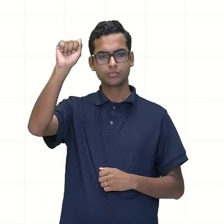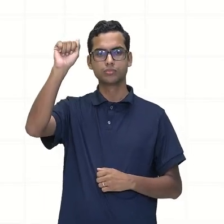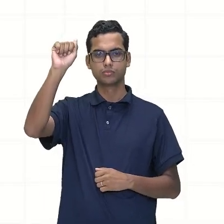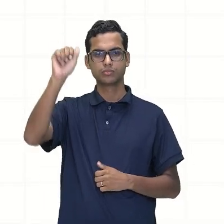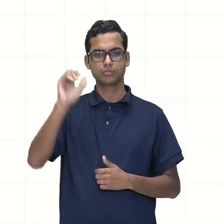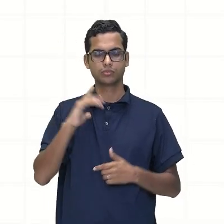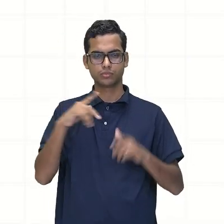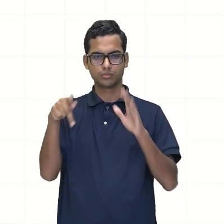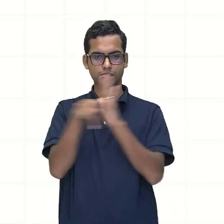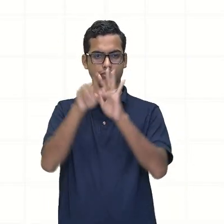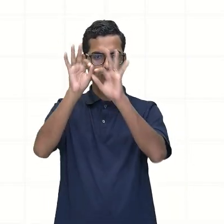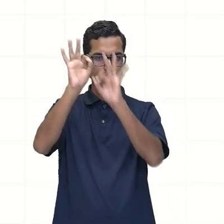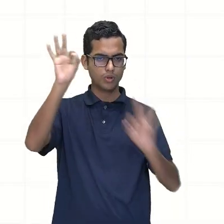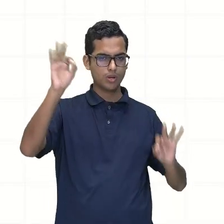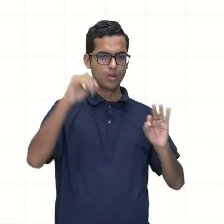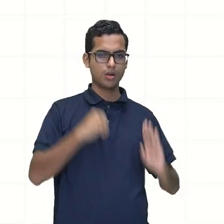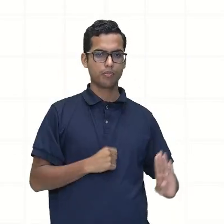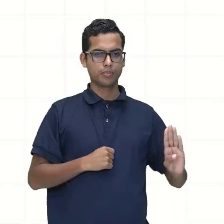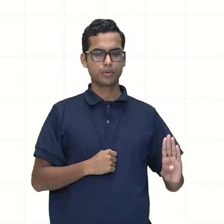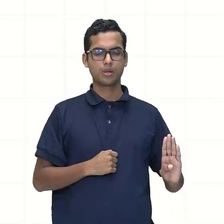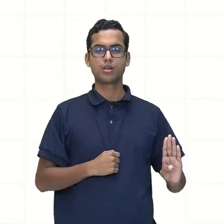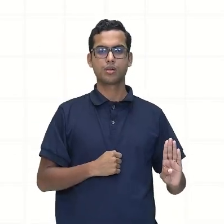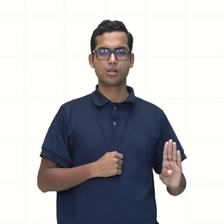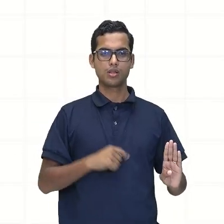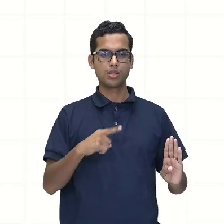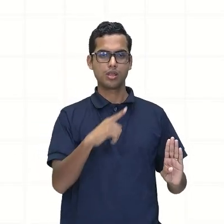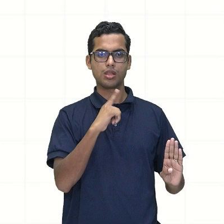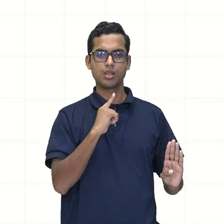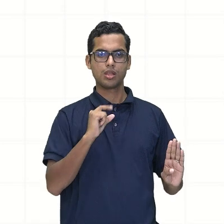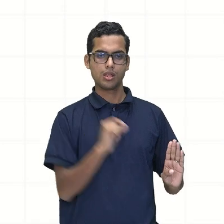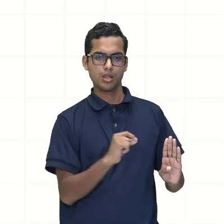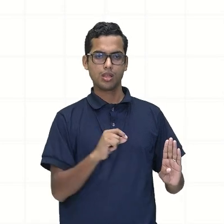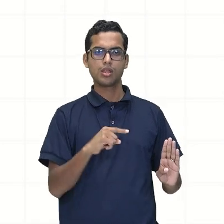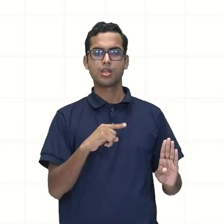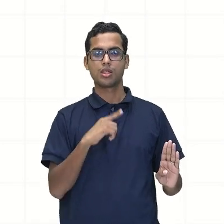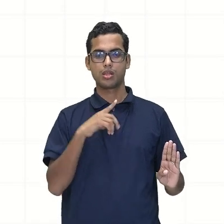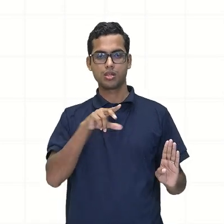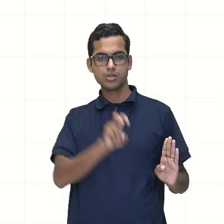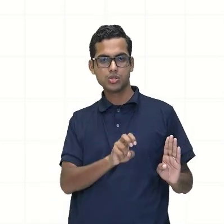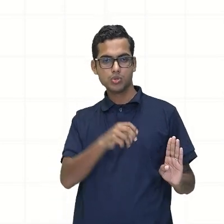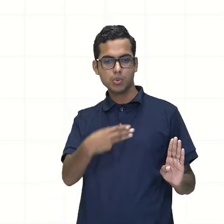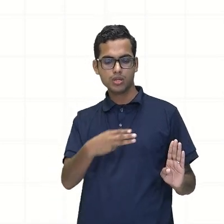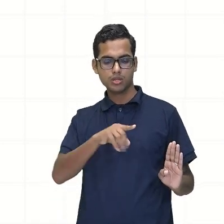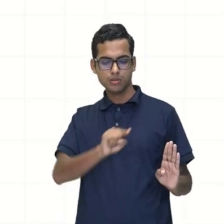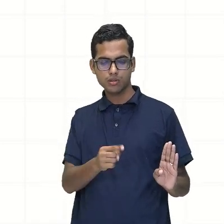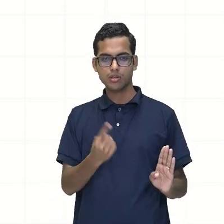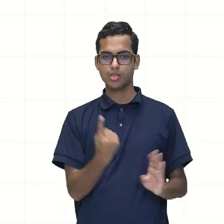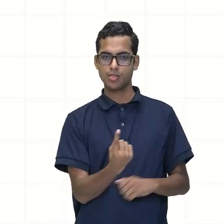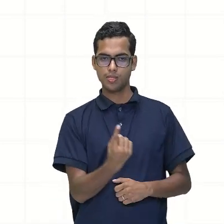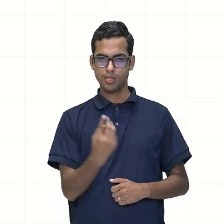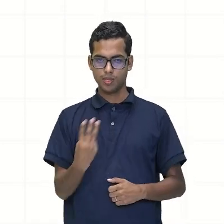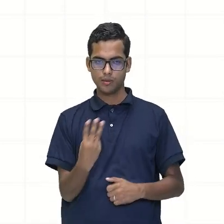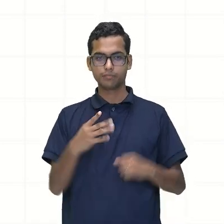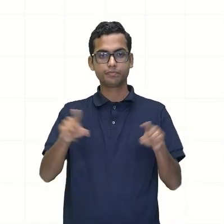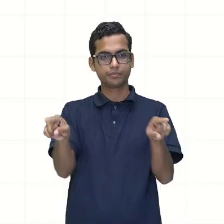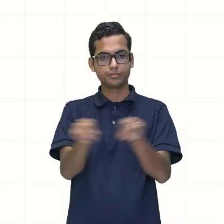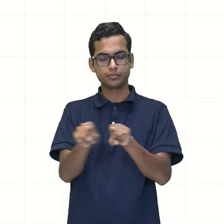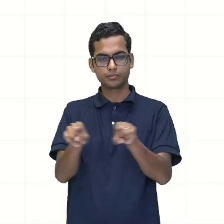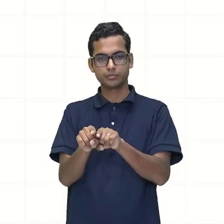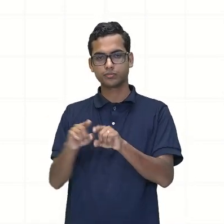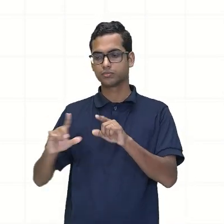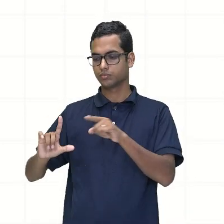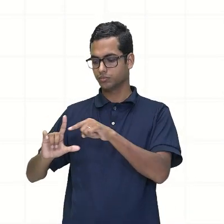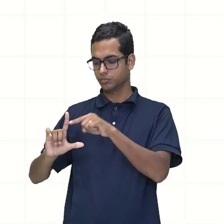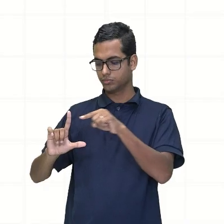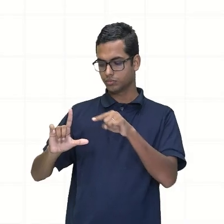53,13, que é o valor do ângulo beta. E temos 90, que é o valor do ângulo gama,